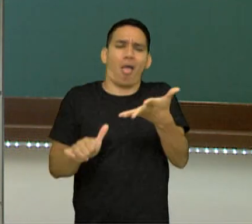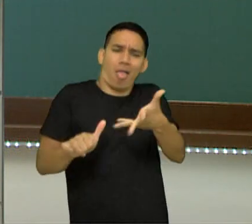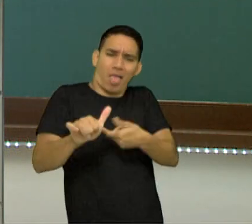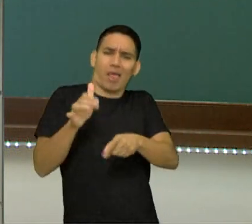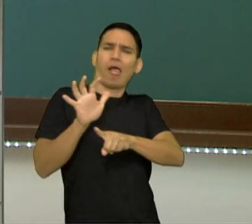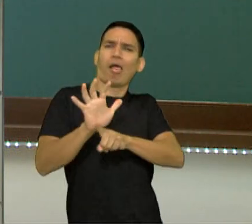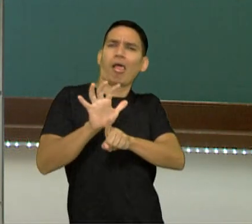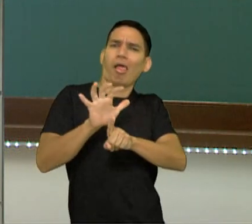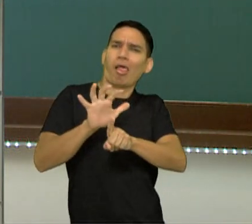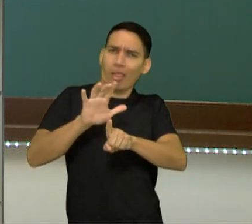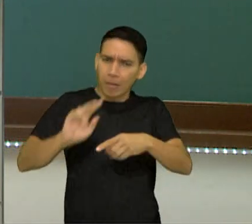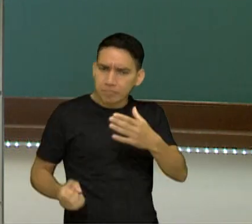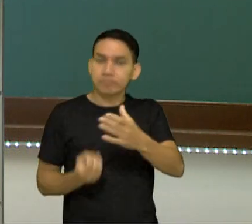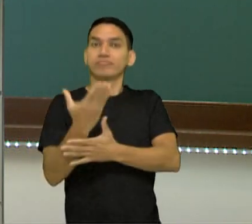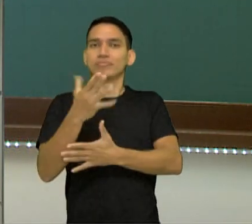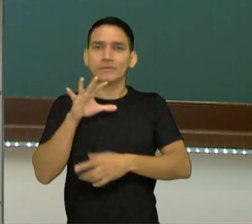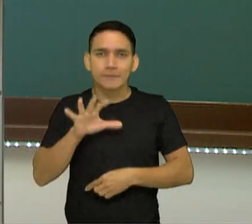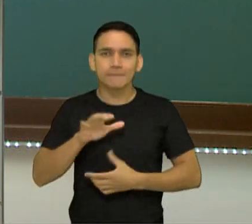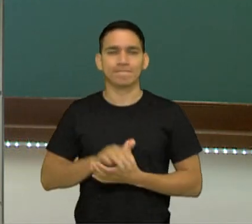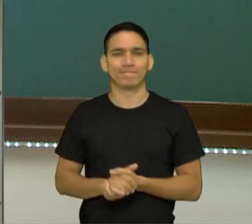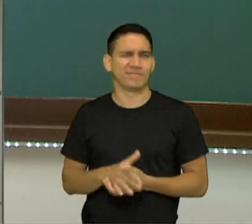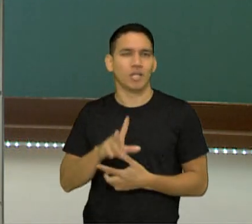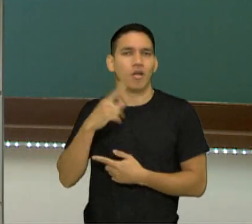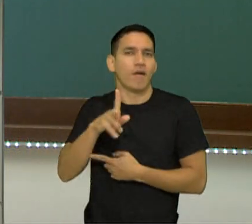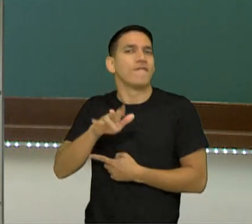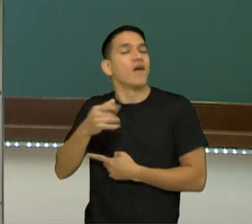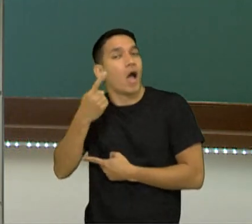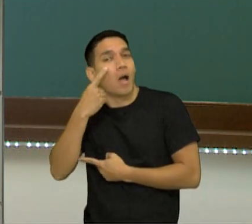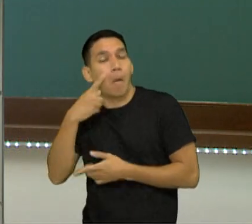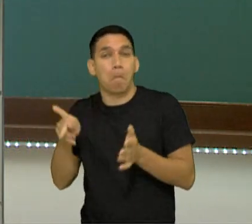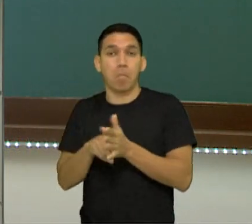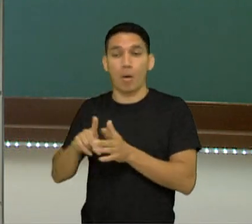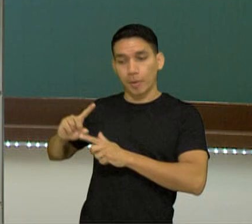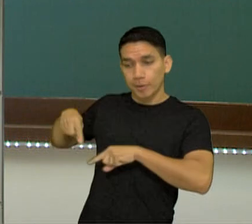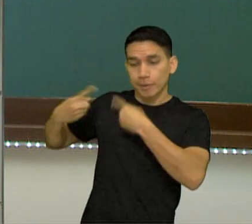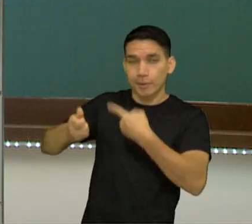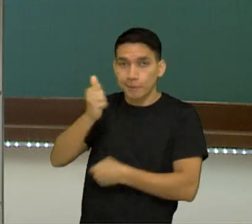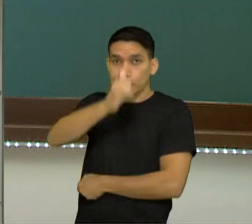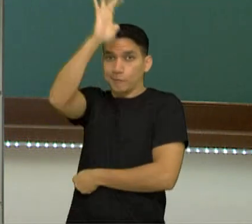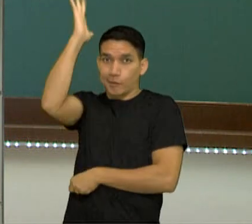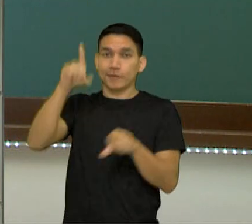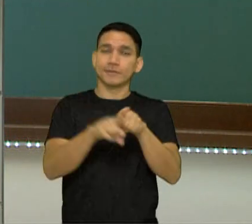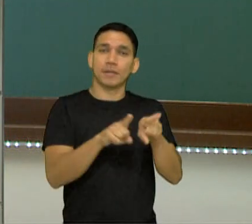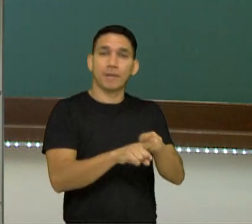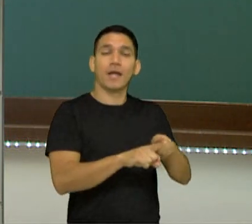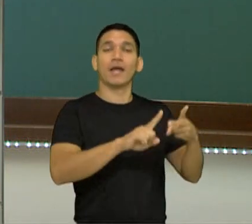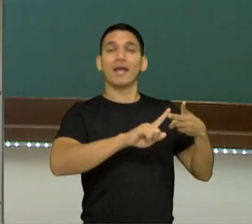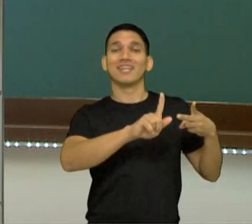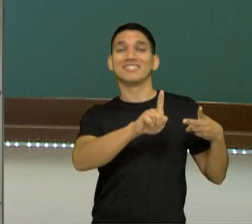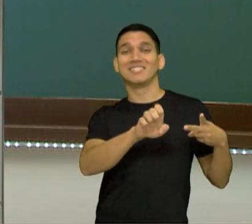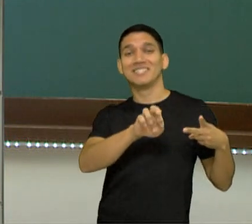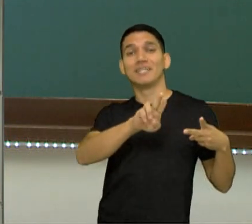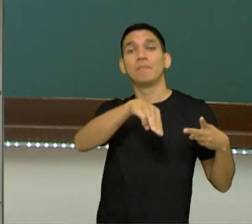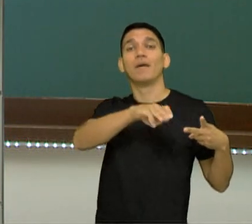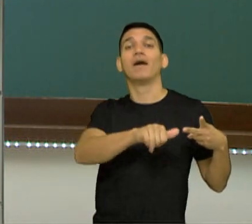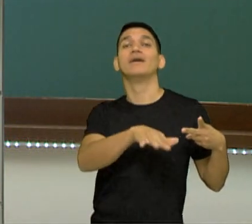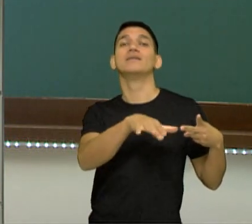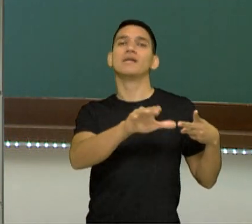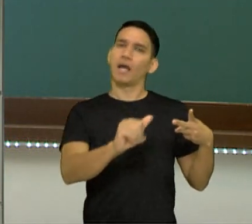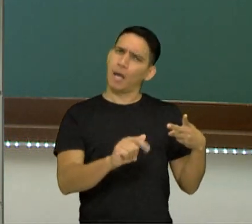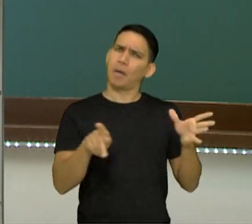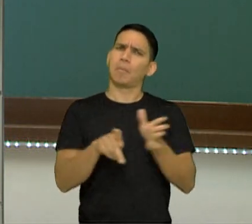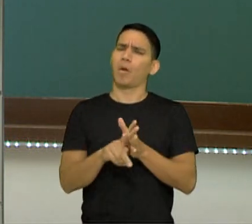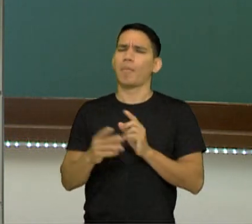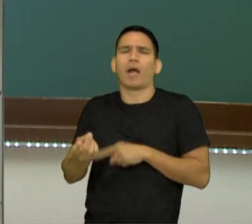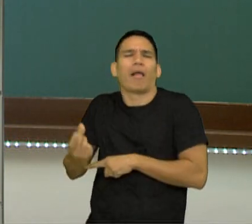contribuíram para esse surgimento a gente vai ter heranças romanas e heranças germânicas ele nos lados os